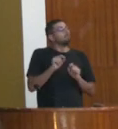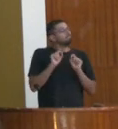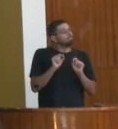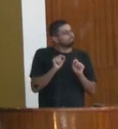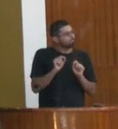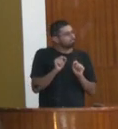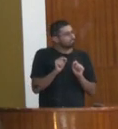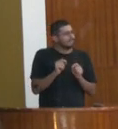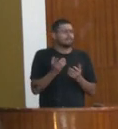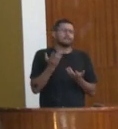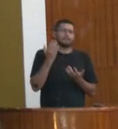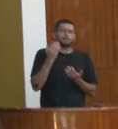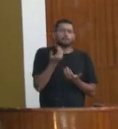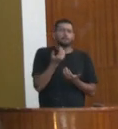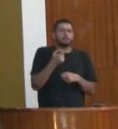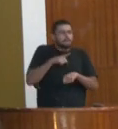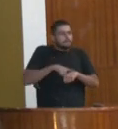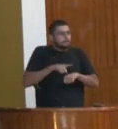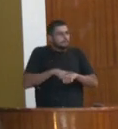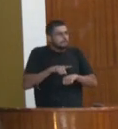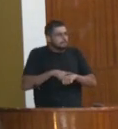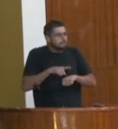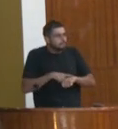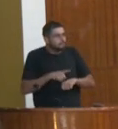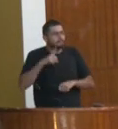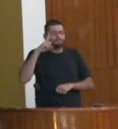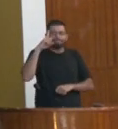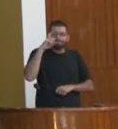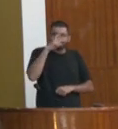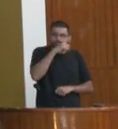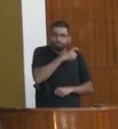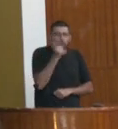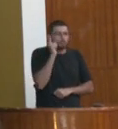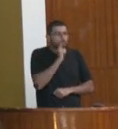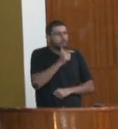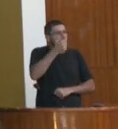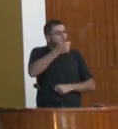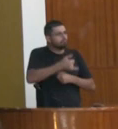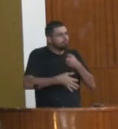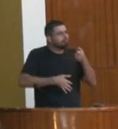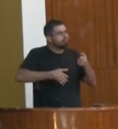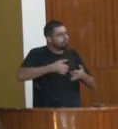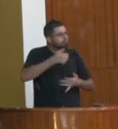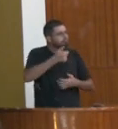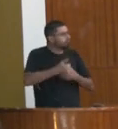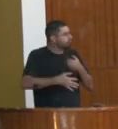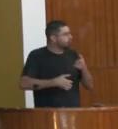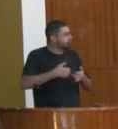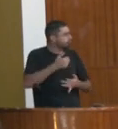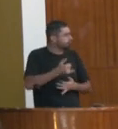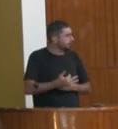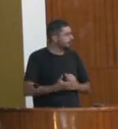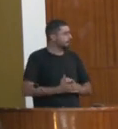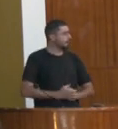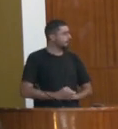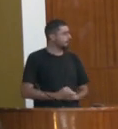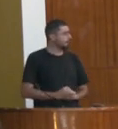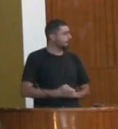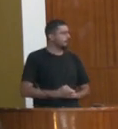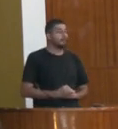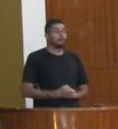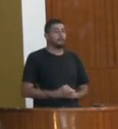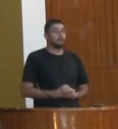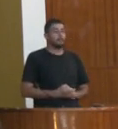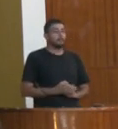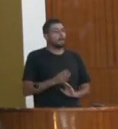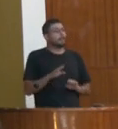foi muito longo para você poder dar toda a explanação, mas realmente aprendemos muito com o que acontece no dia